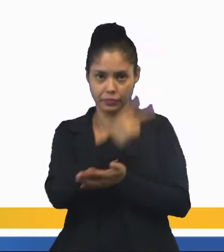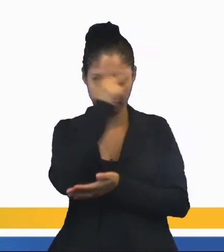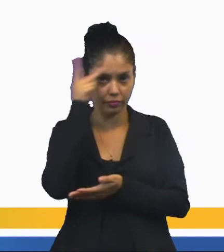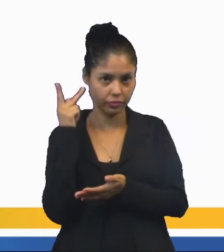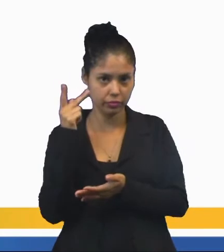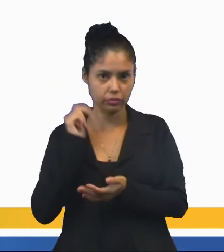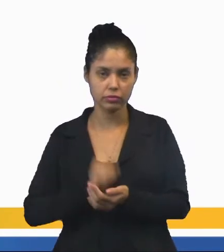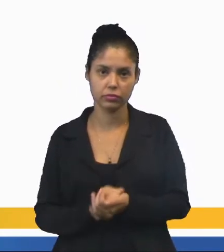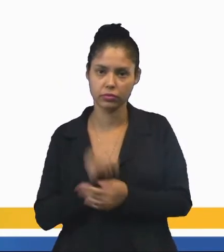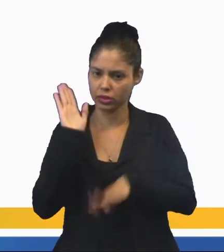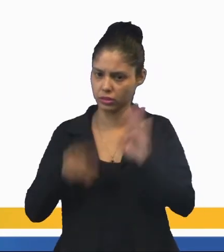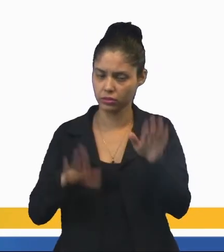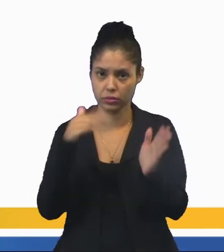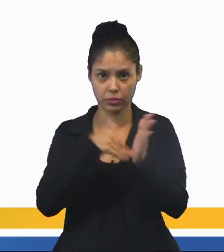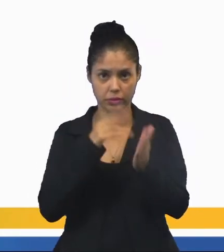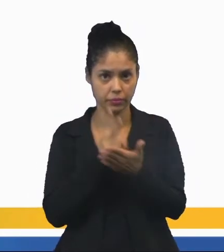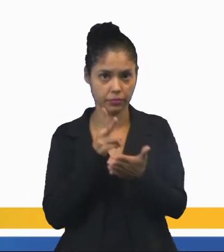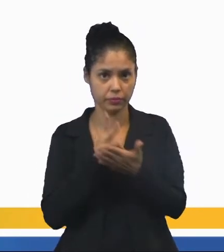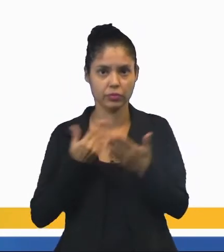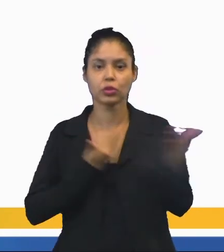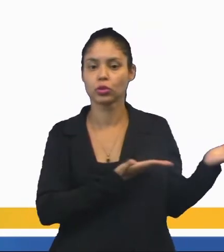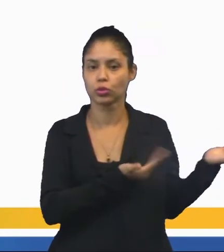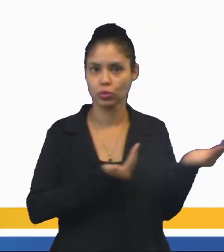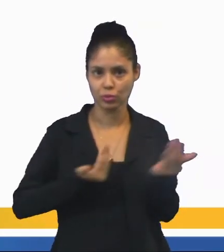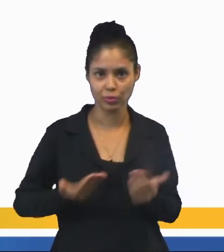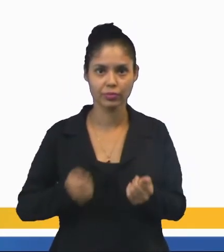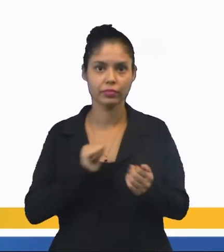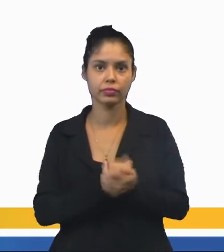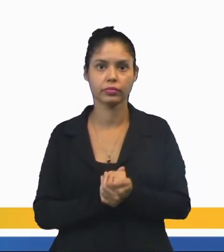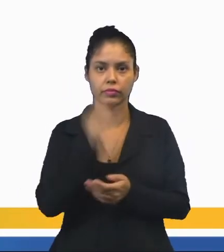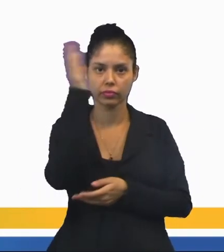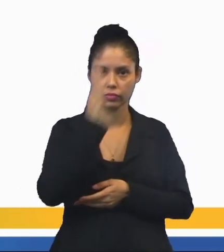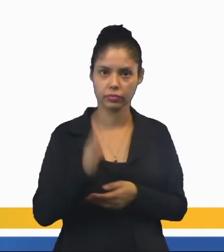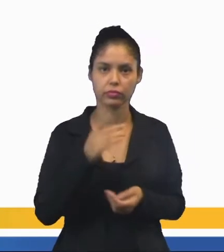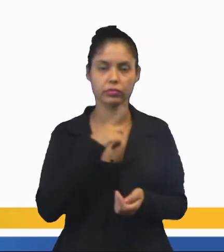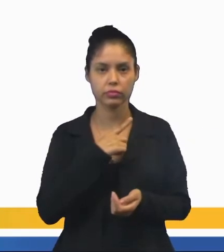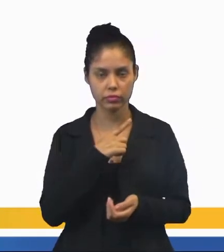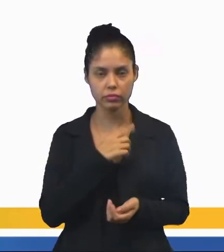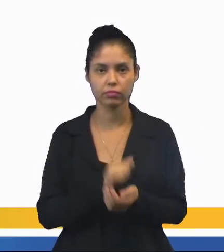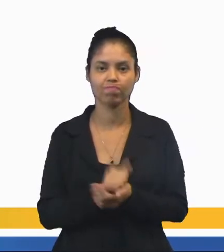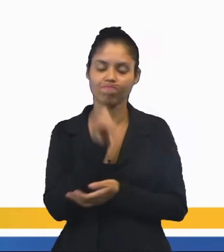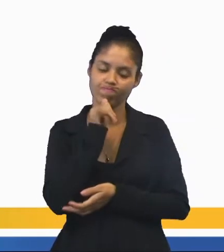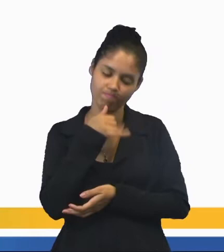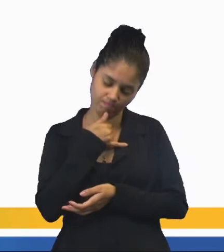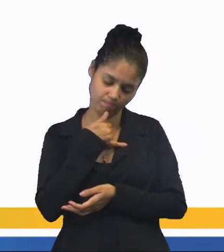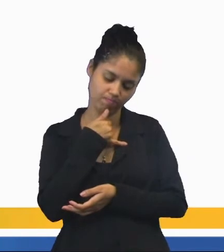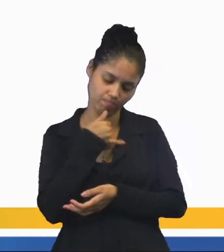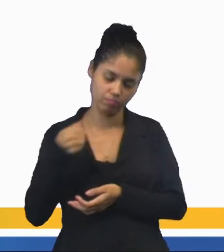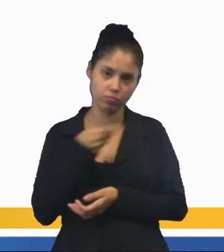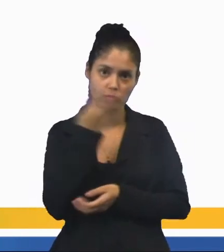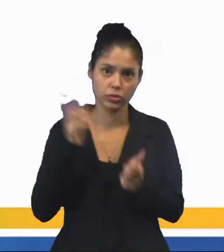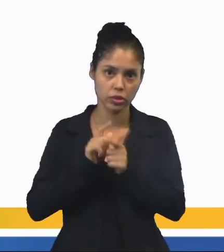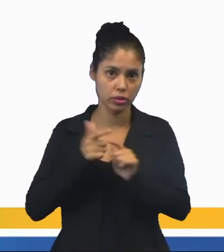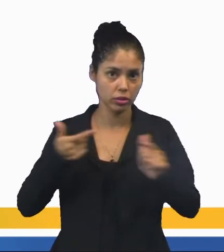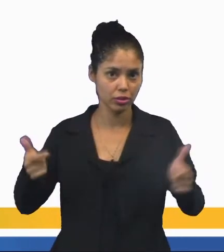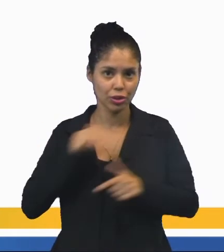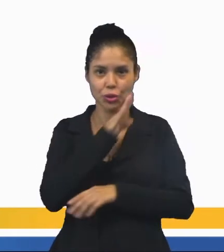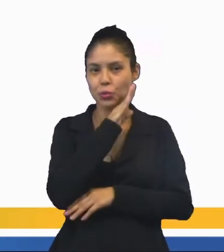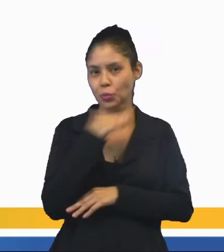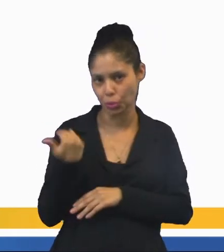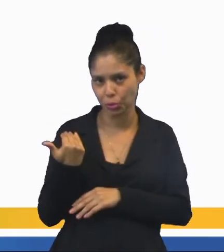pessoa, às vezes até jovens, não é? O Brasil tem uma estatística triste de uma quantidade grande